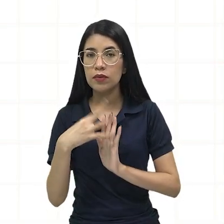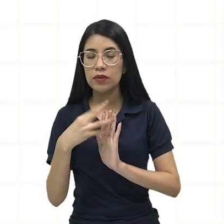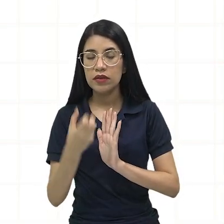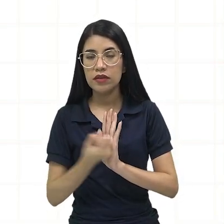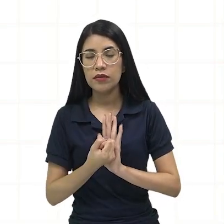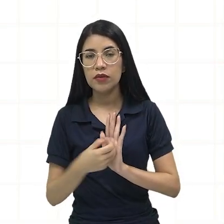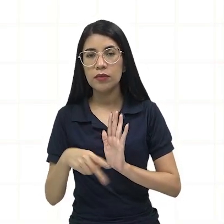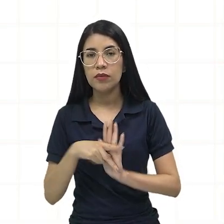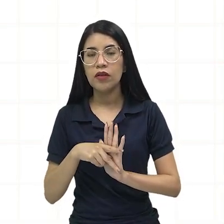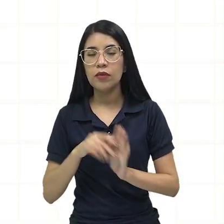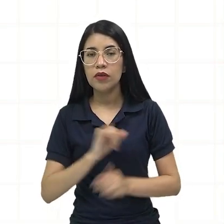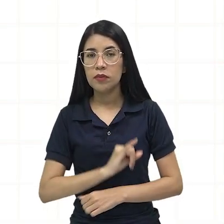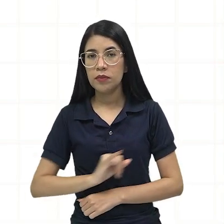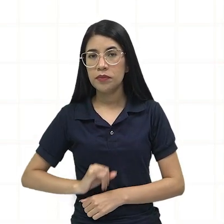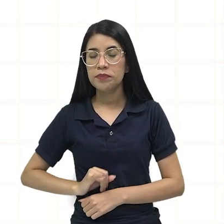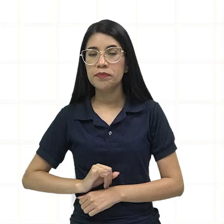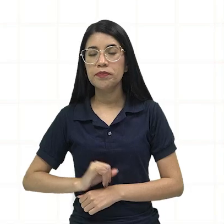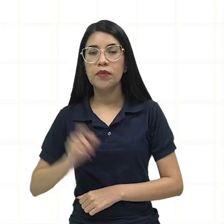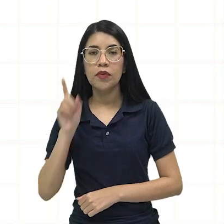estadunidense,